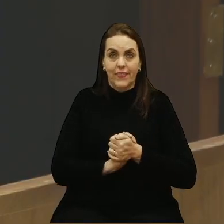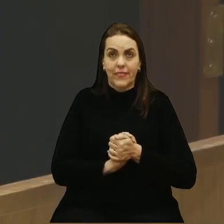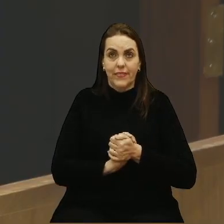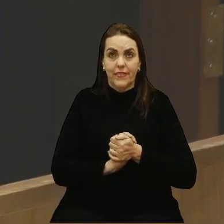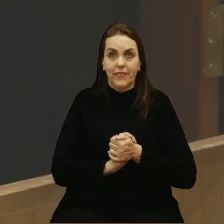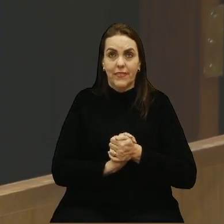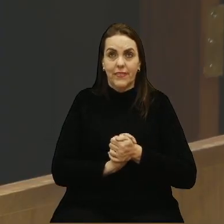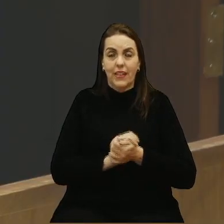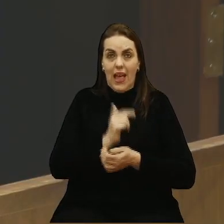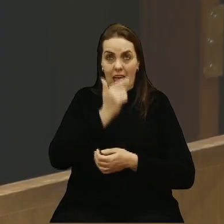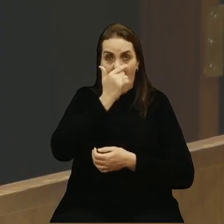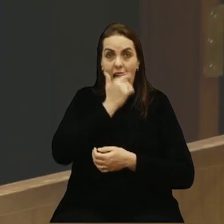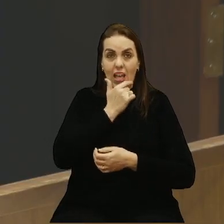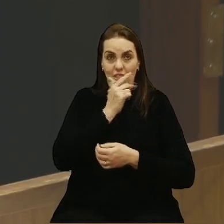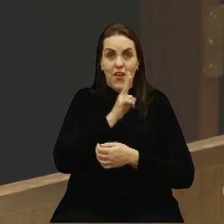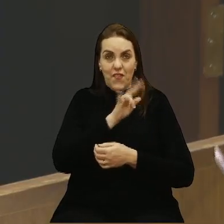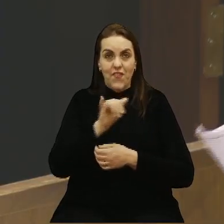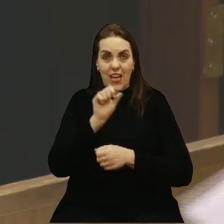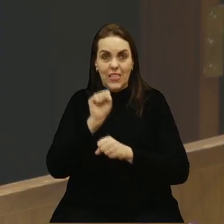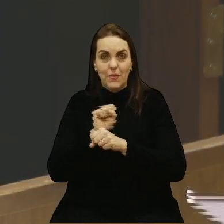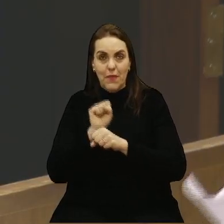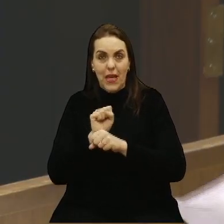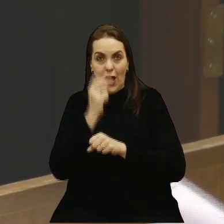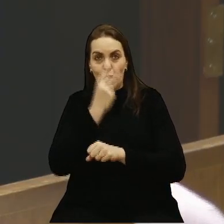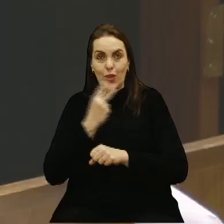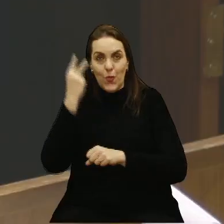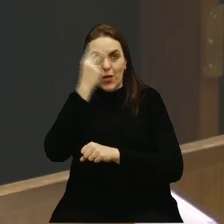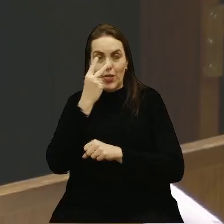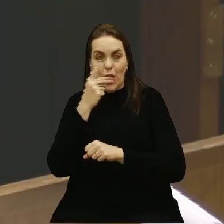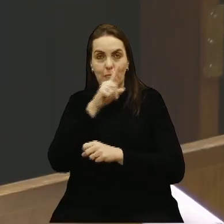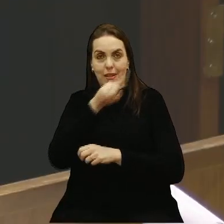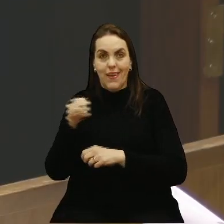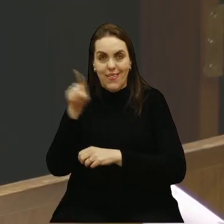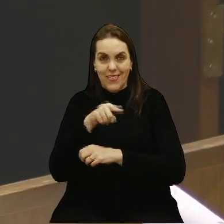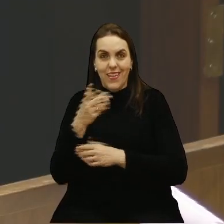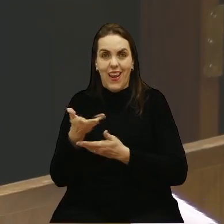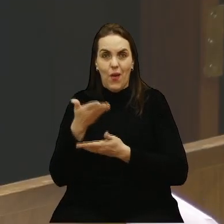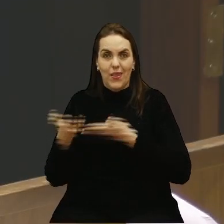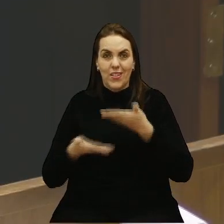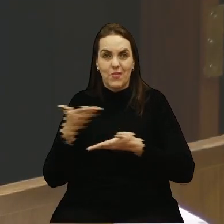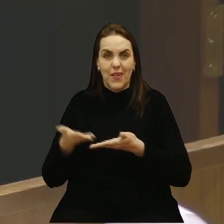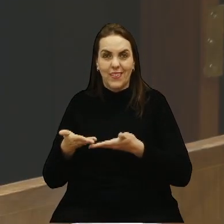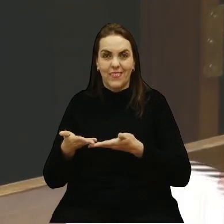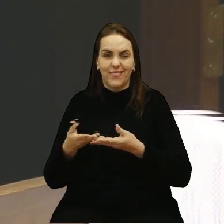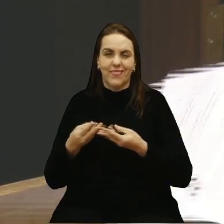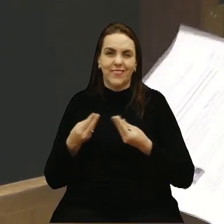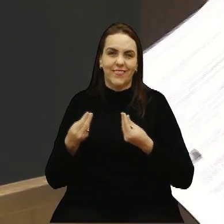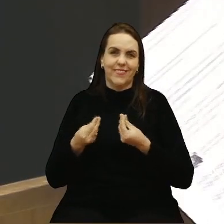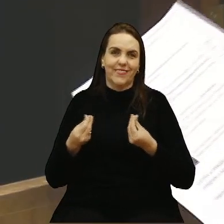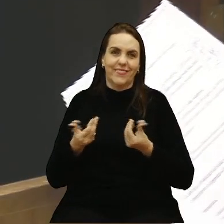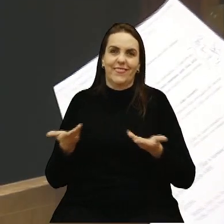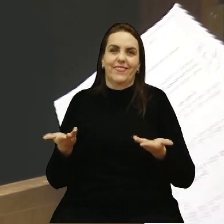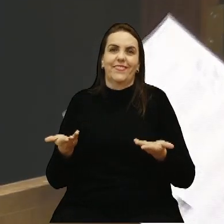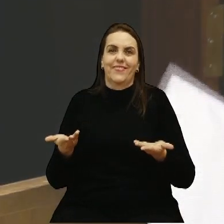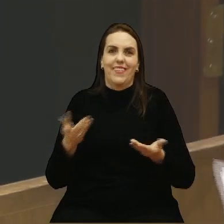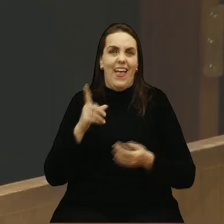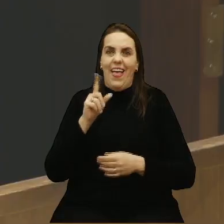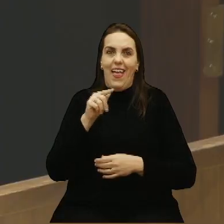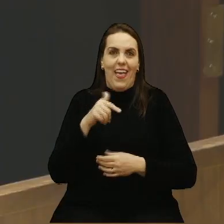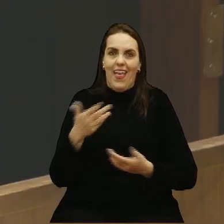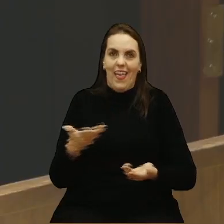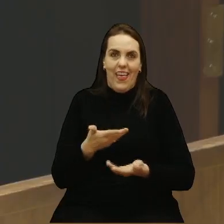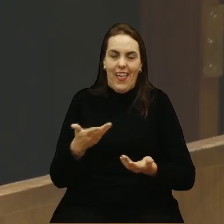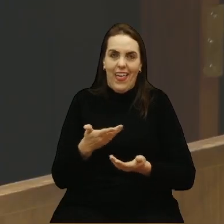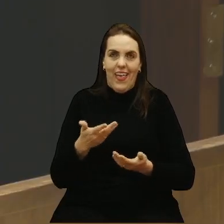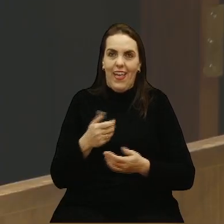gente acha que ele vai ficar 2 horas esperando para desmarcar uma consulta? Isso aqui é, no mínimo,